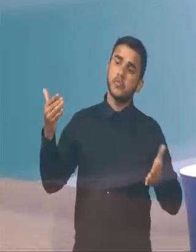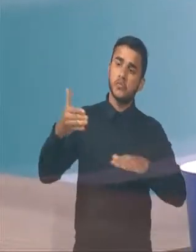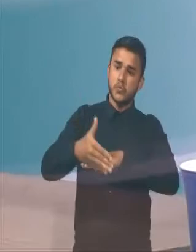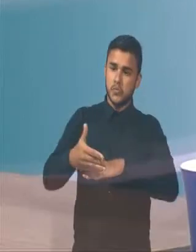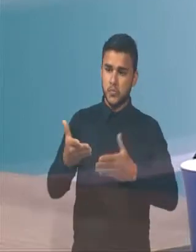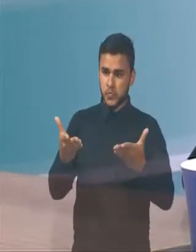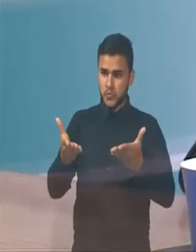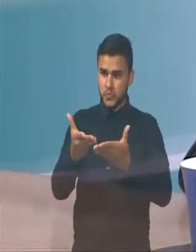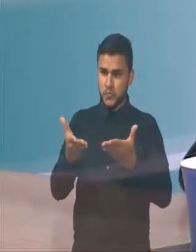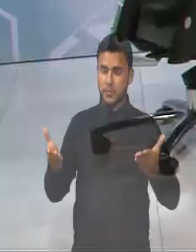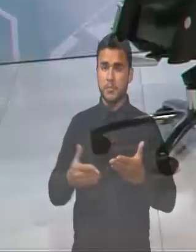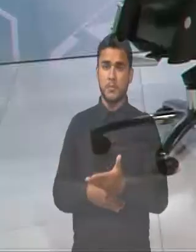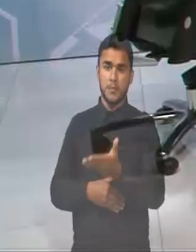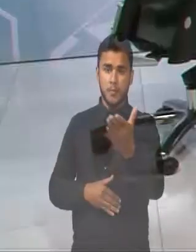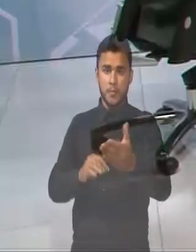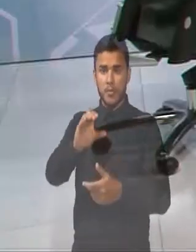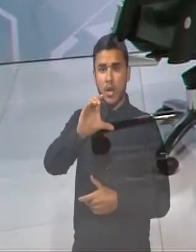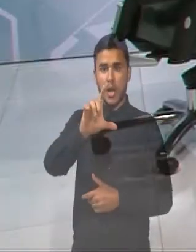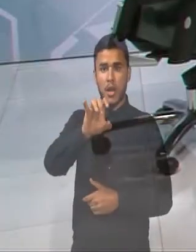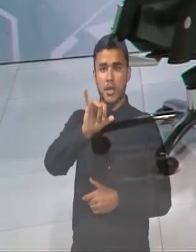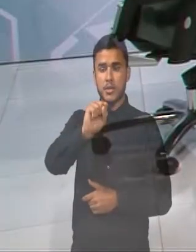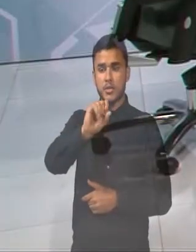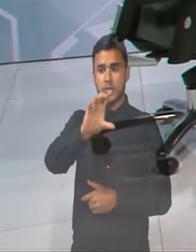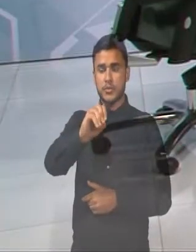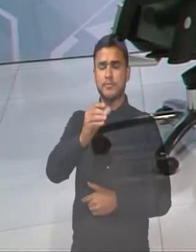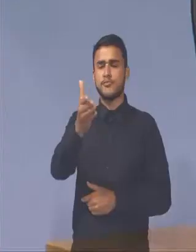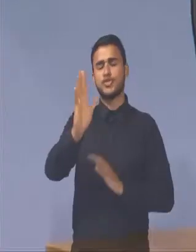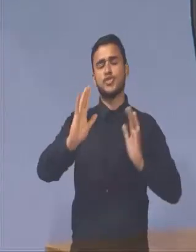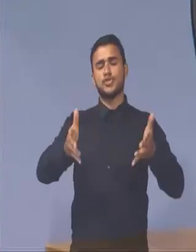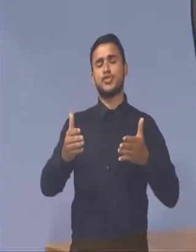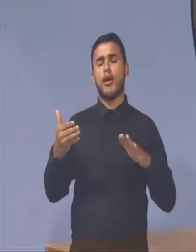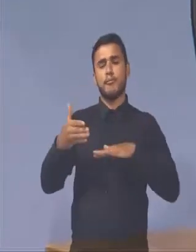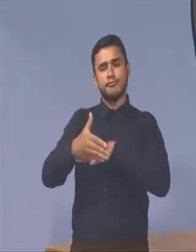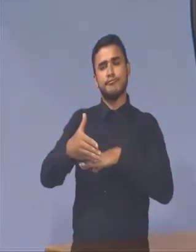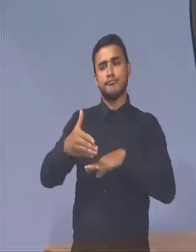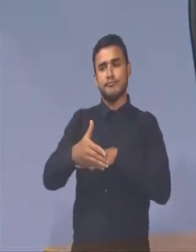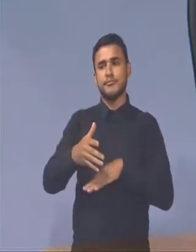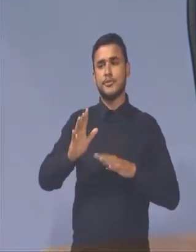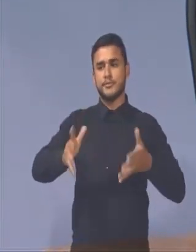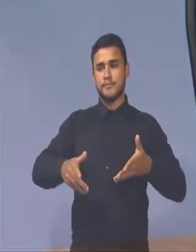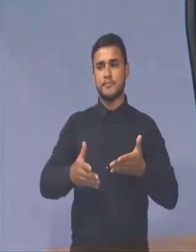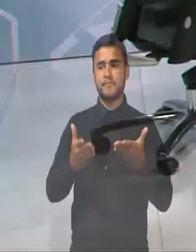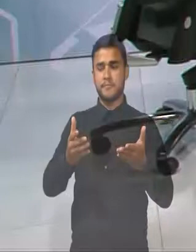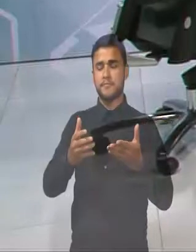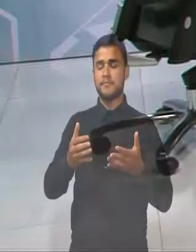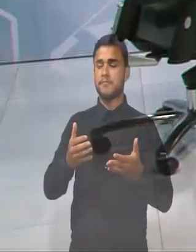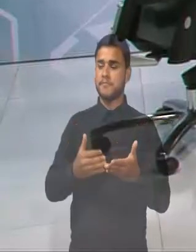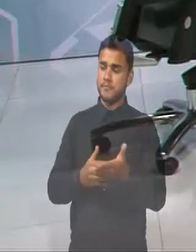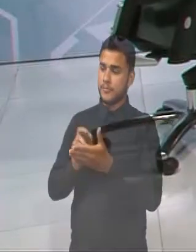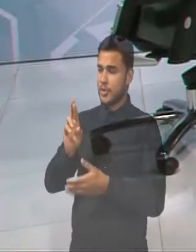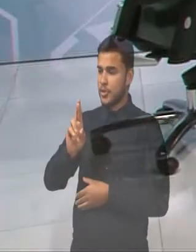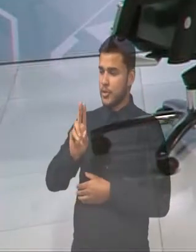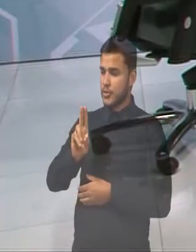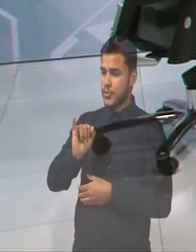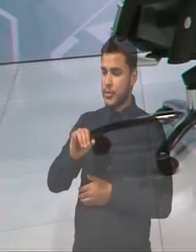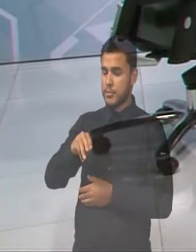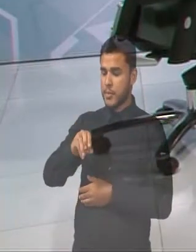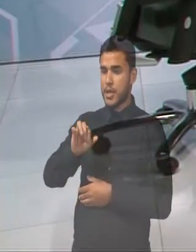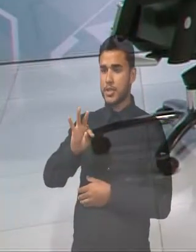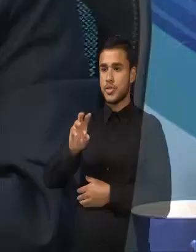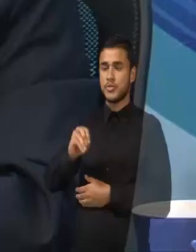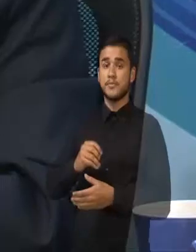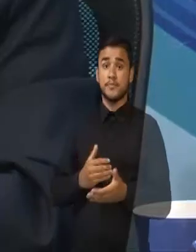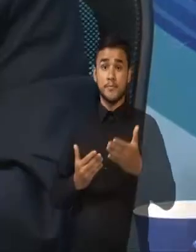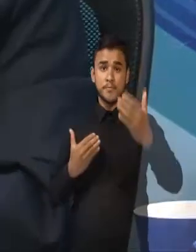análise. Agradecer ao professor Clésio Arruda, que já está aqui há mais tempo conosco nesse debate, a exemplo do professor Rui Martinho Rodrigues.